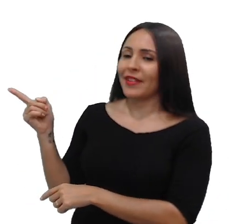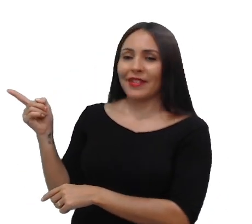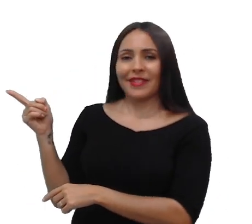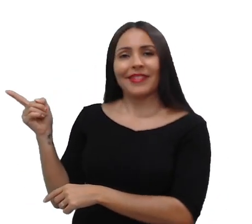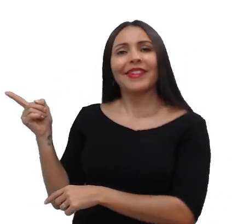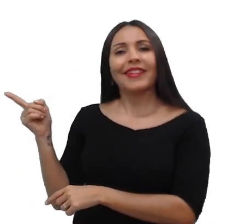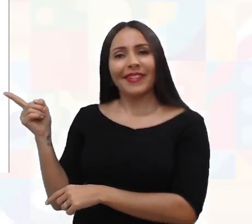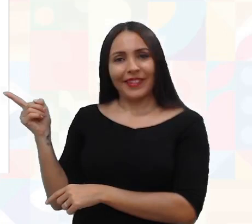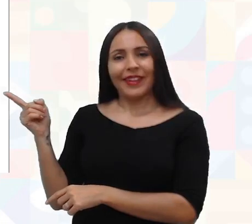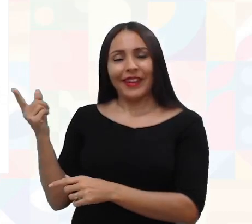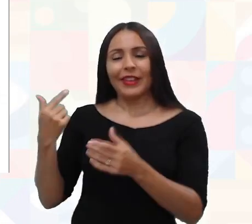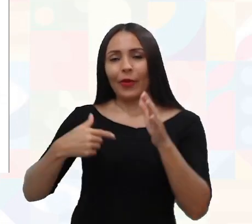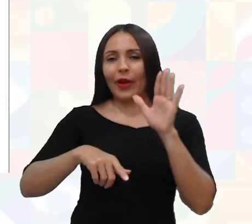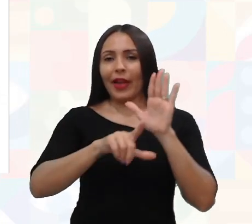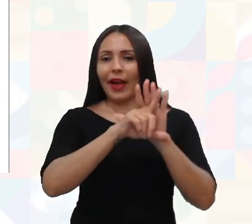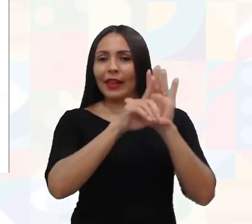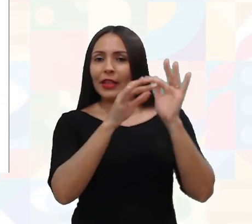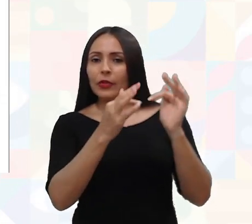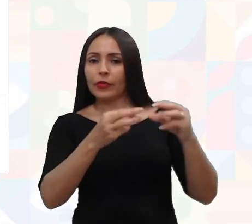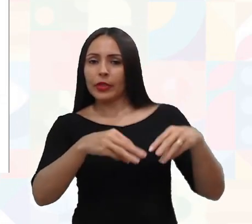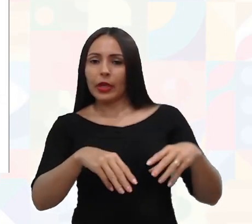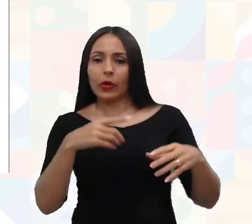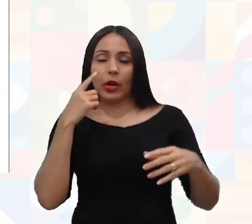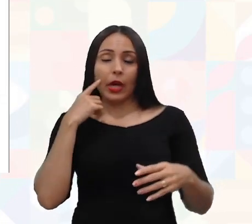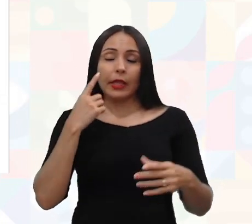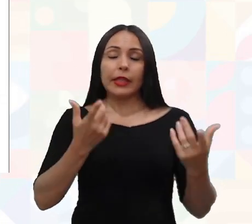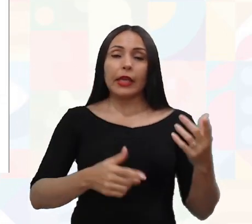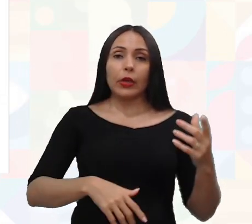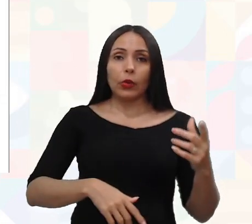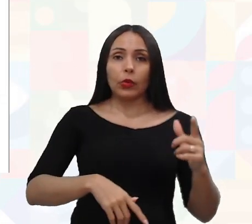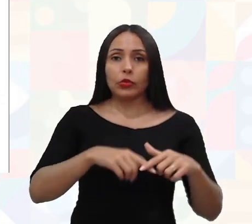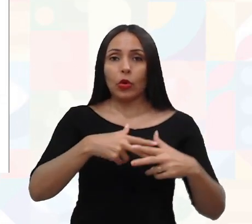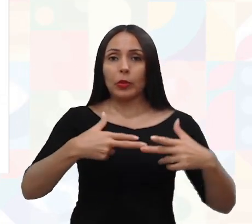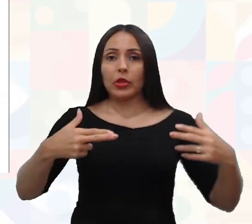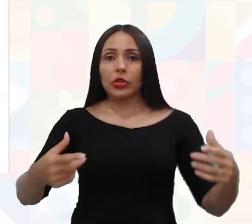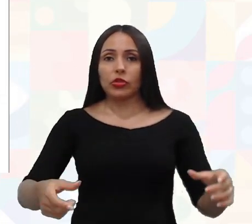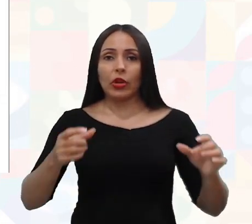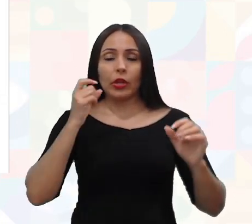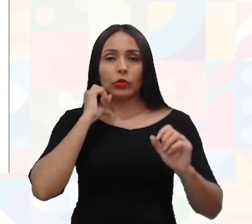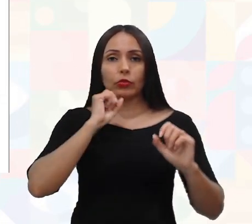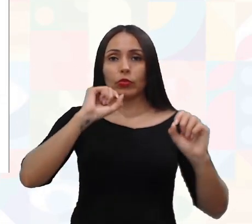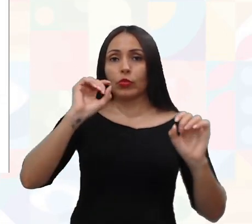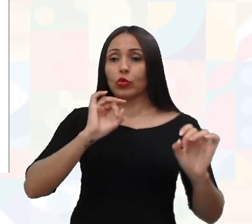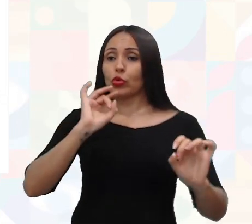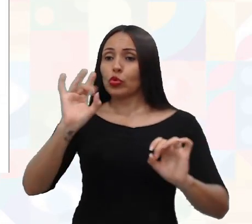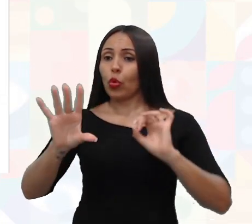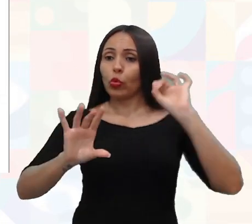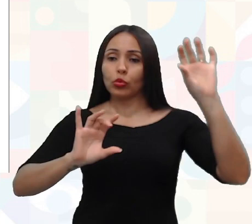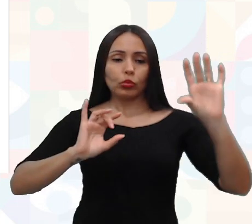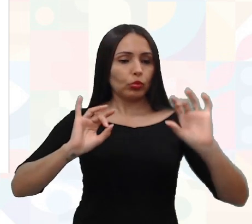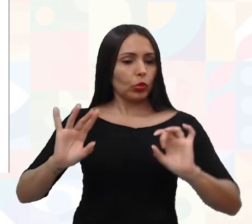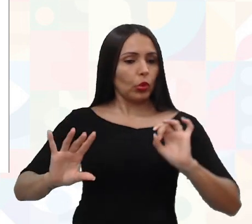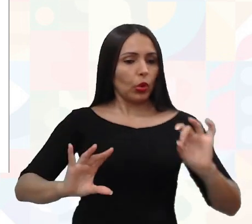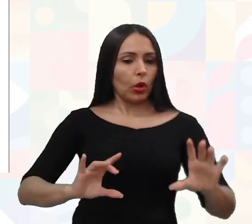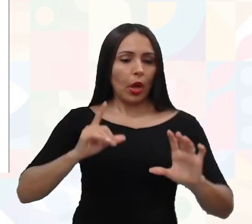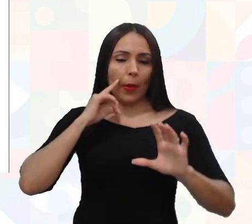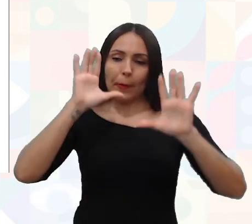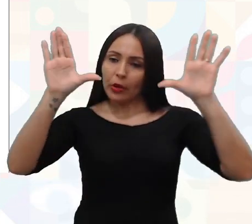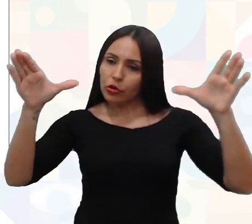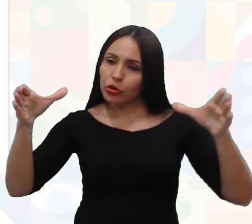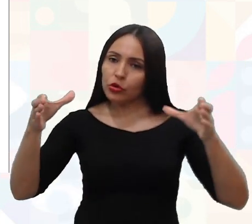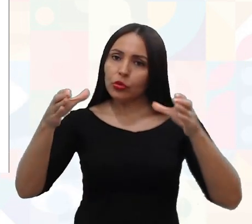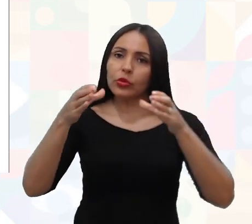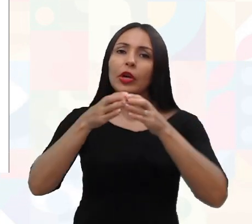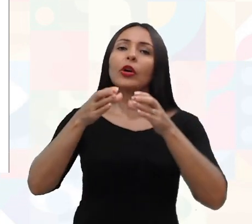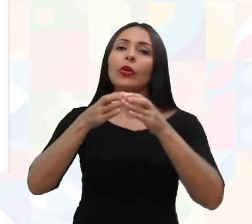essa é a lei do fechamento. A gente tem objetos soltos sendo compostos na parede, mas que vão dar a